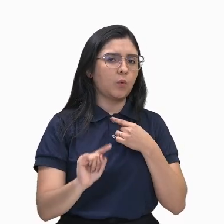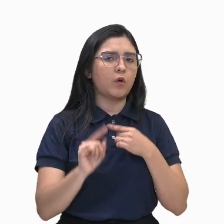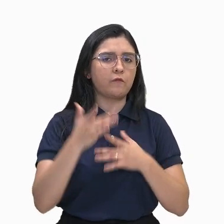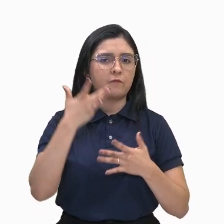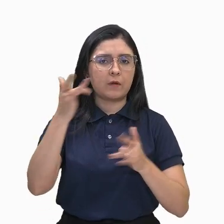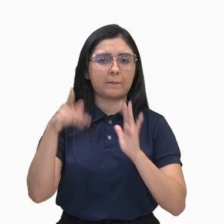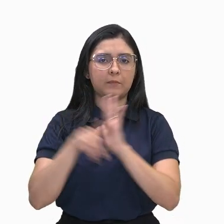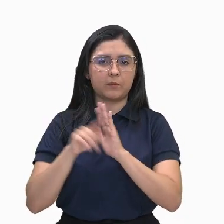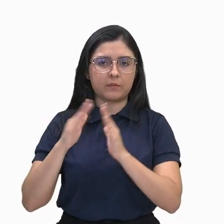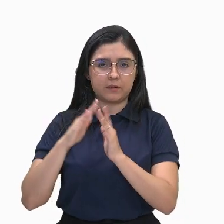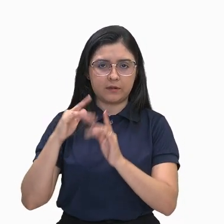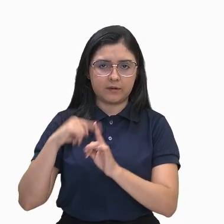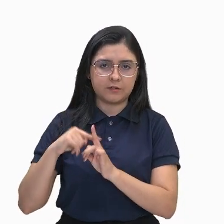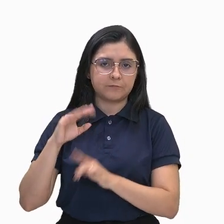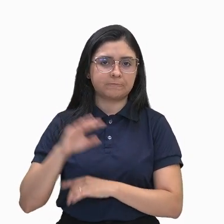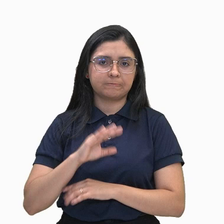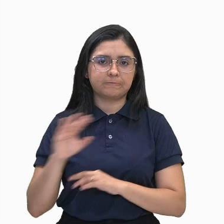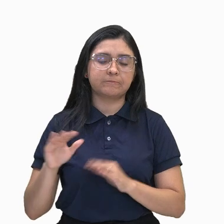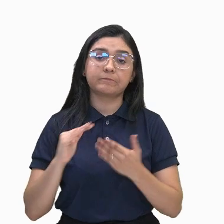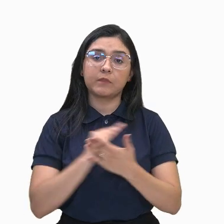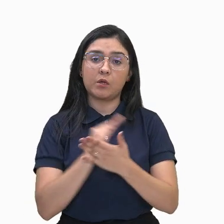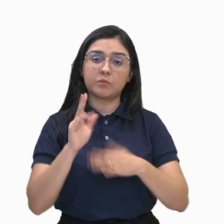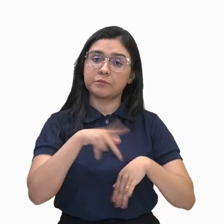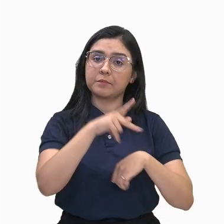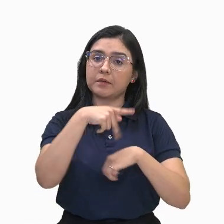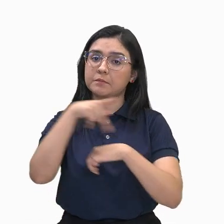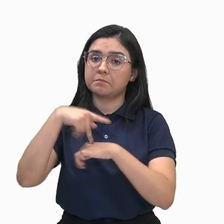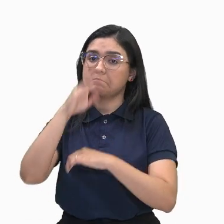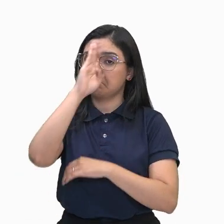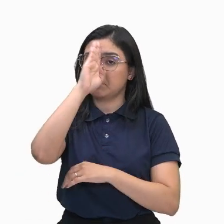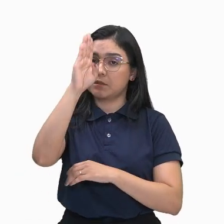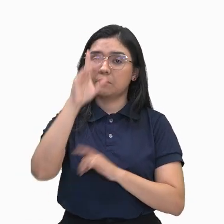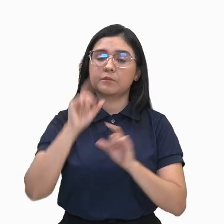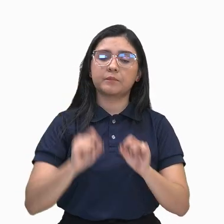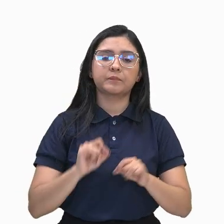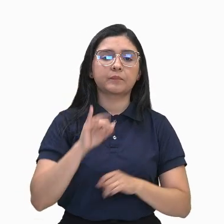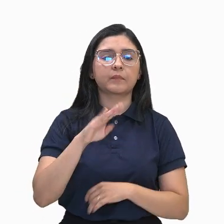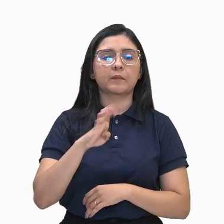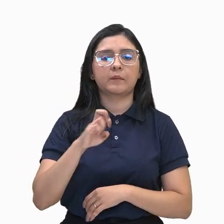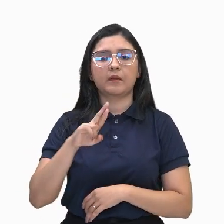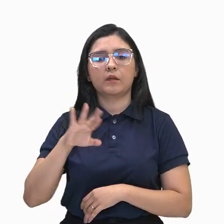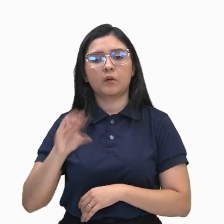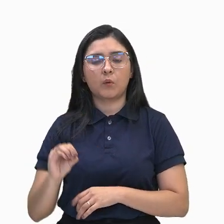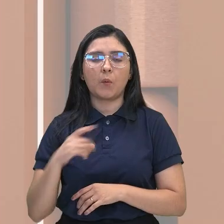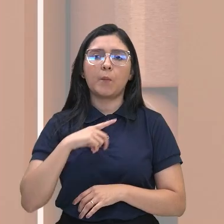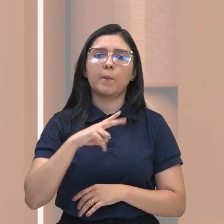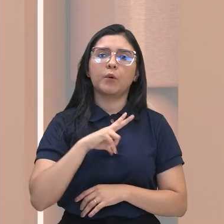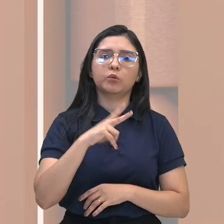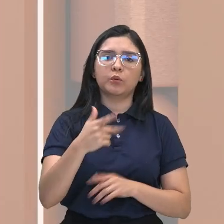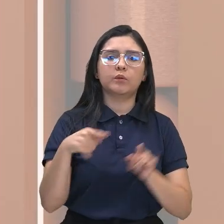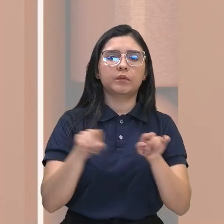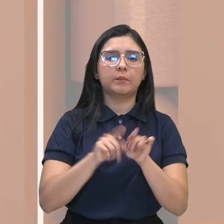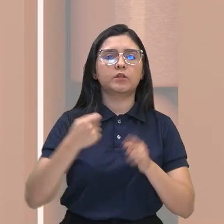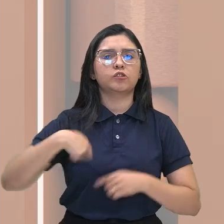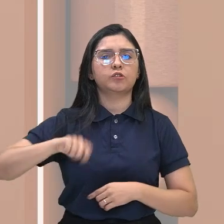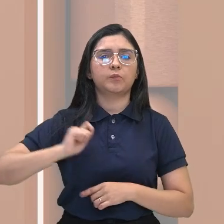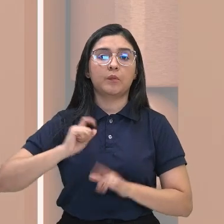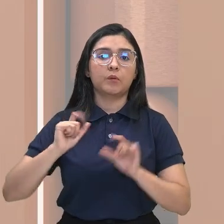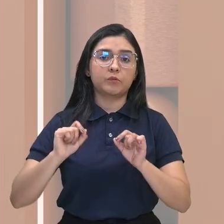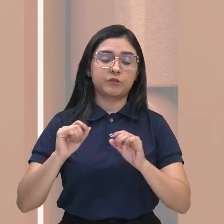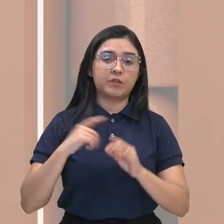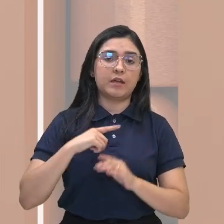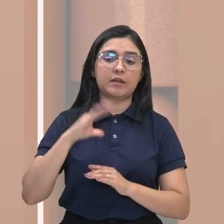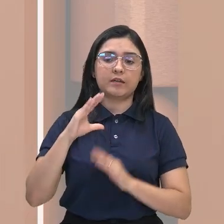da Igreja. Gente, em alguns países, principalmente países ibéricos, como Portugal e Espanha, onde o